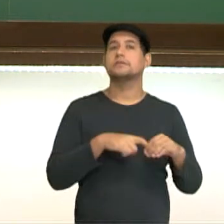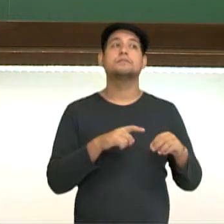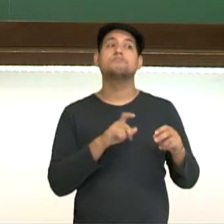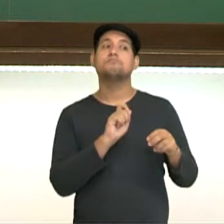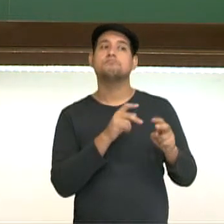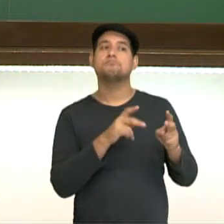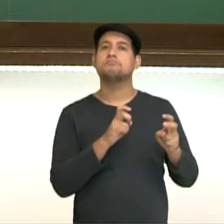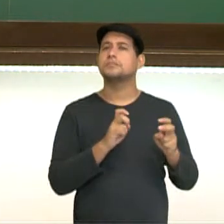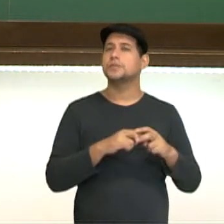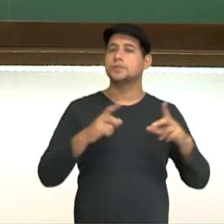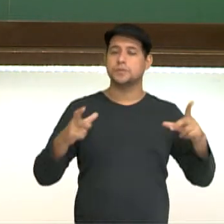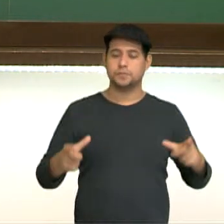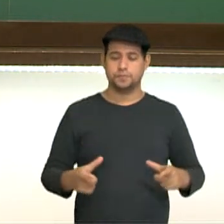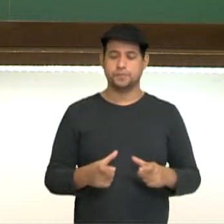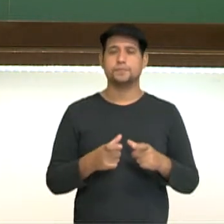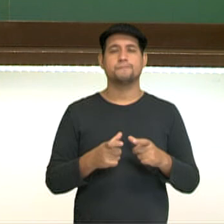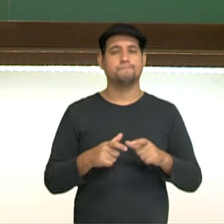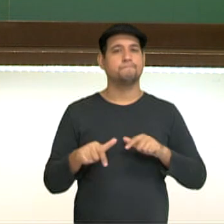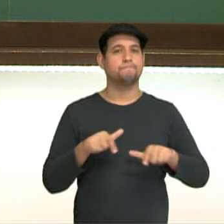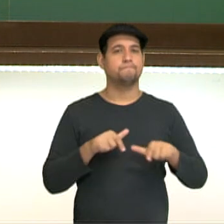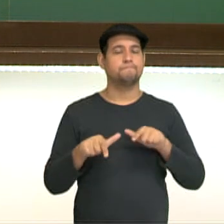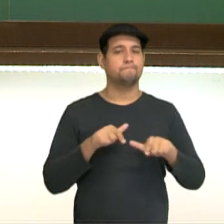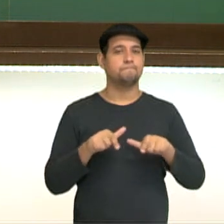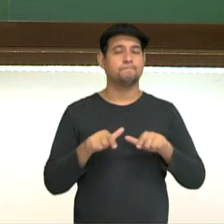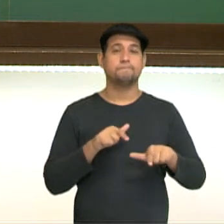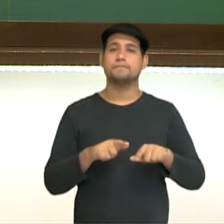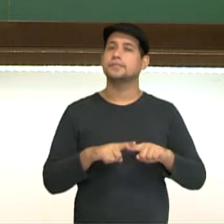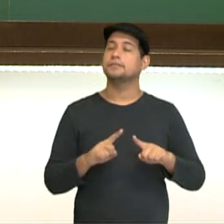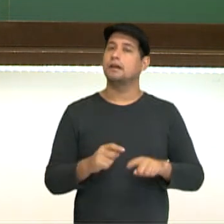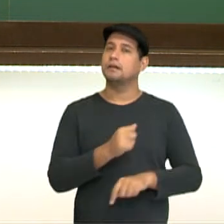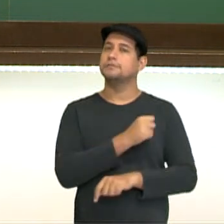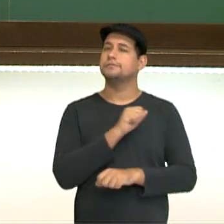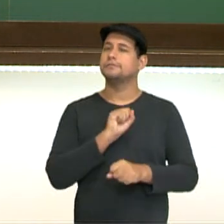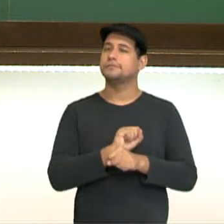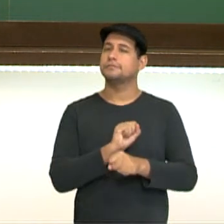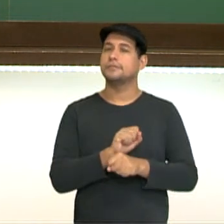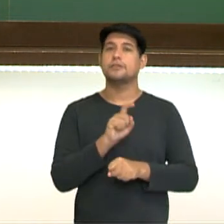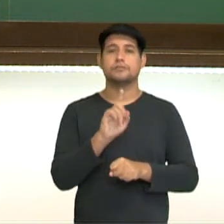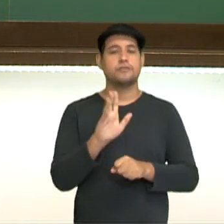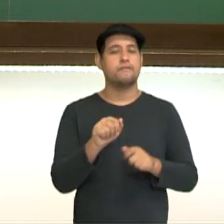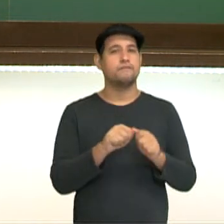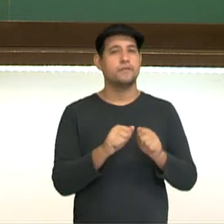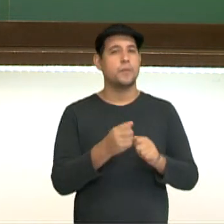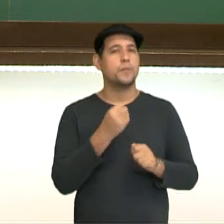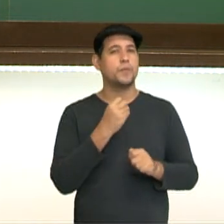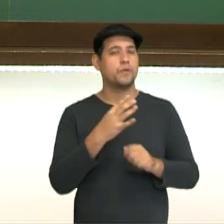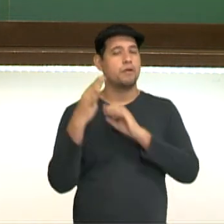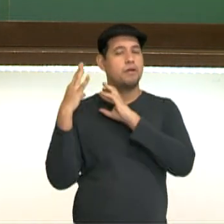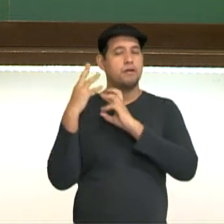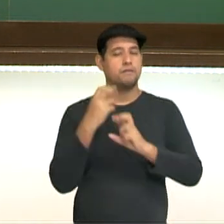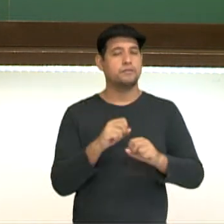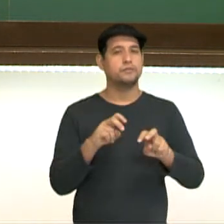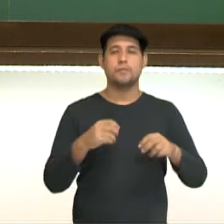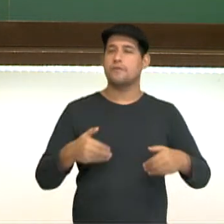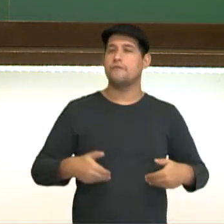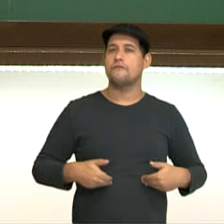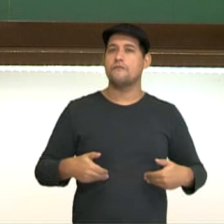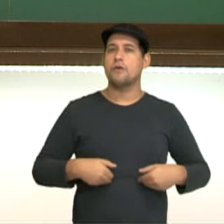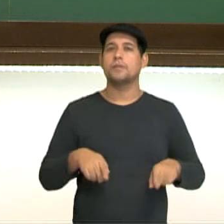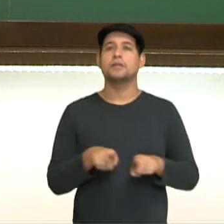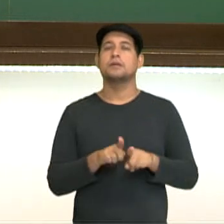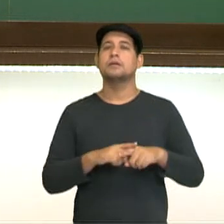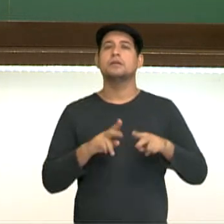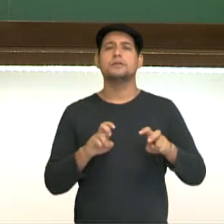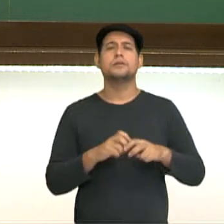expectativa de diminuição do desemprego. Então, alunos, espero que vocês tenham feito uma boa revisão sobre fome e tenham resgatado